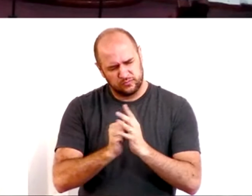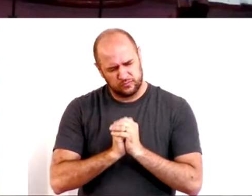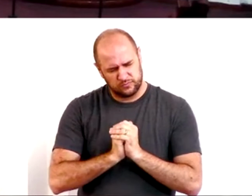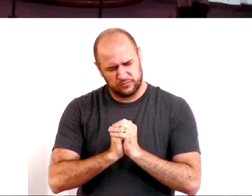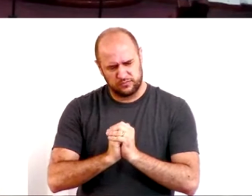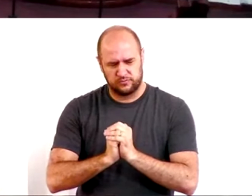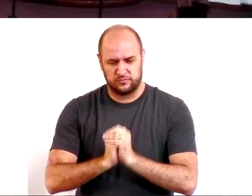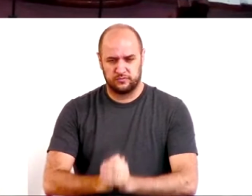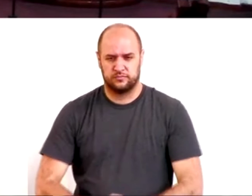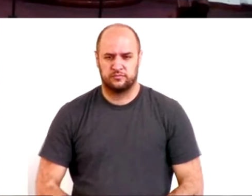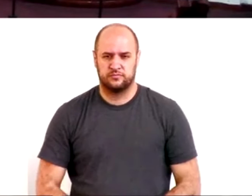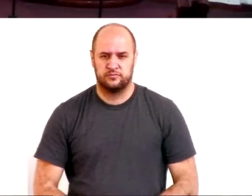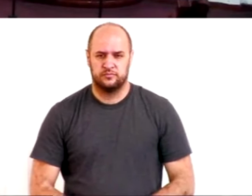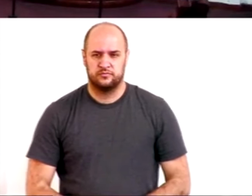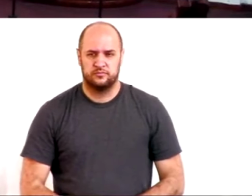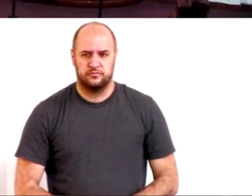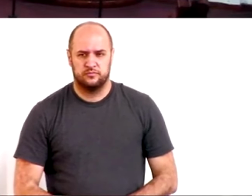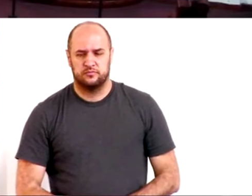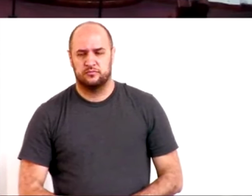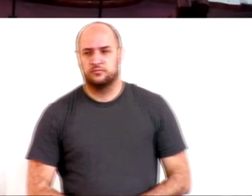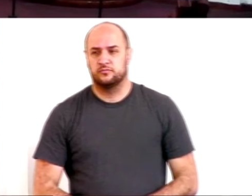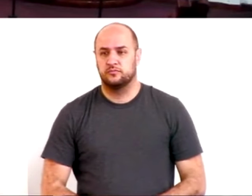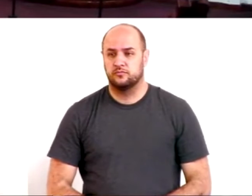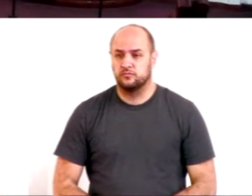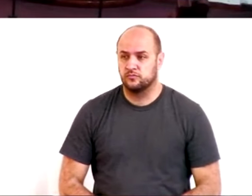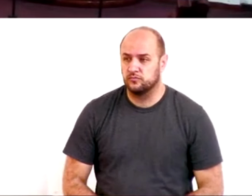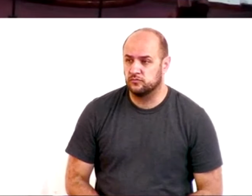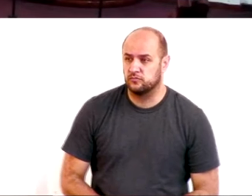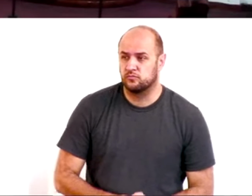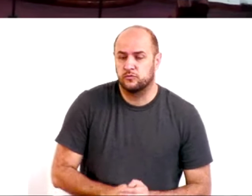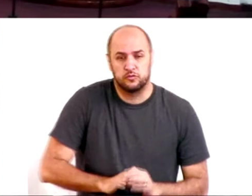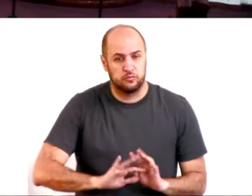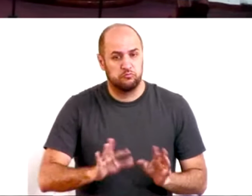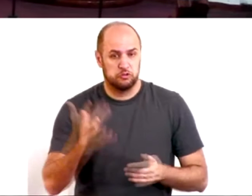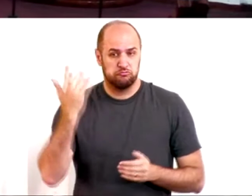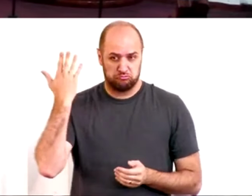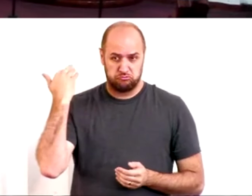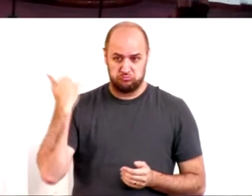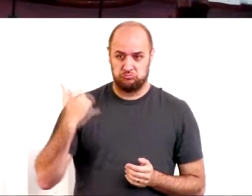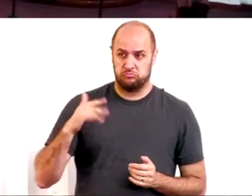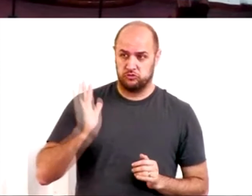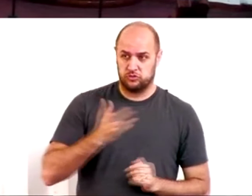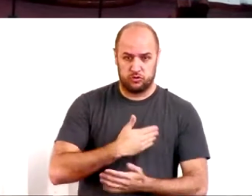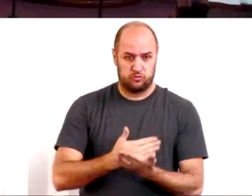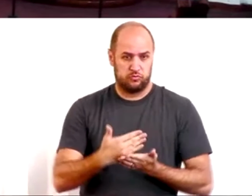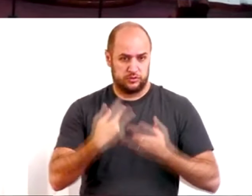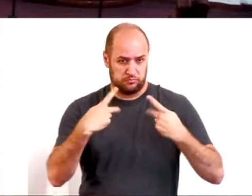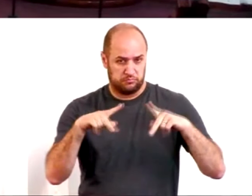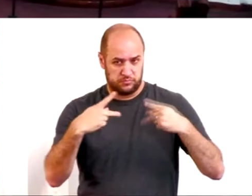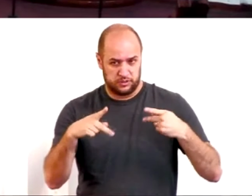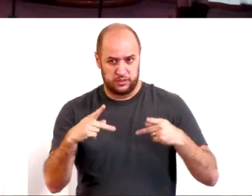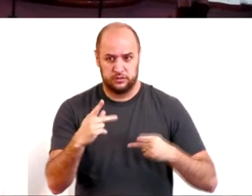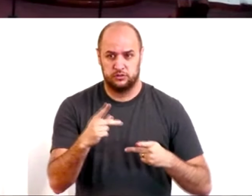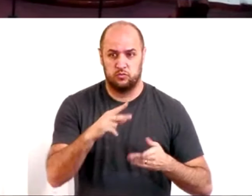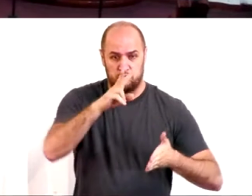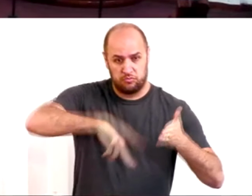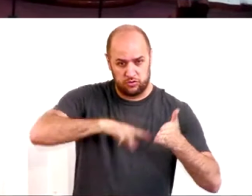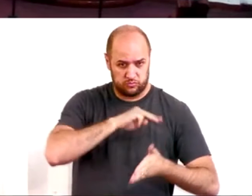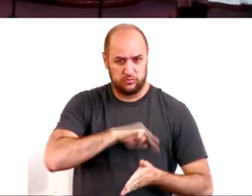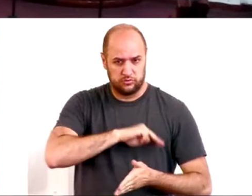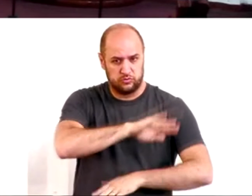Amém. Já há algum tempo temos começado a exposição do Sermão do Monte,